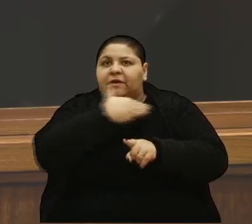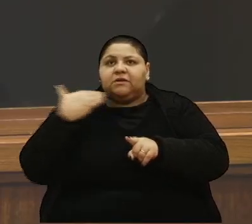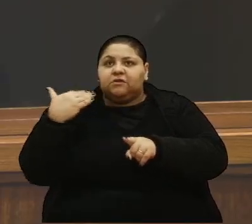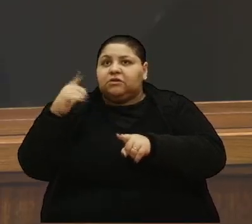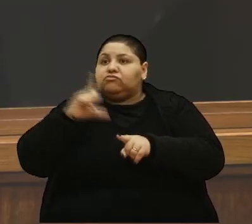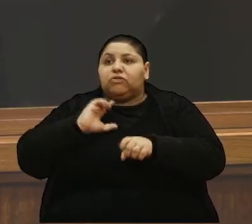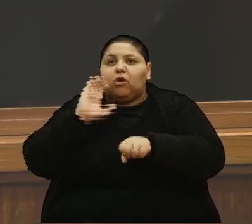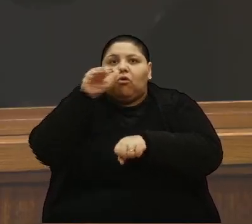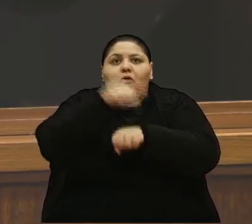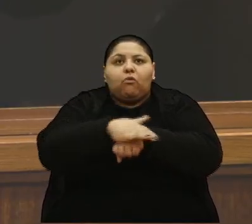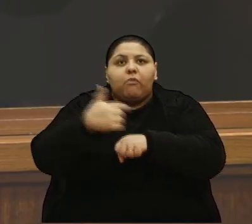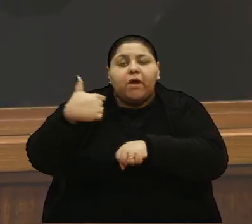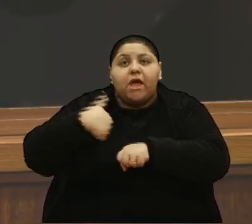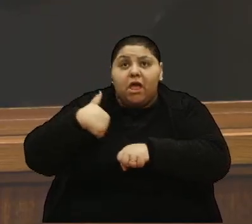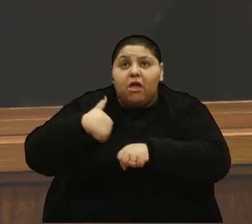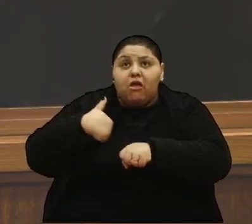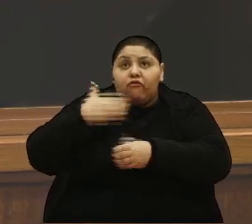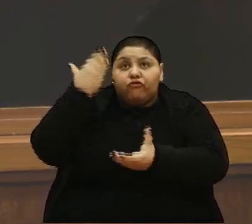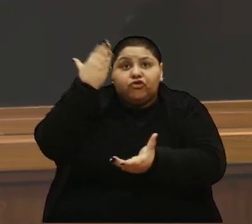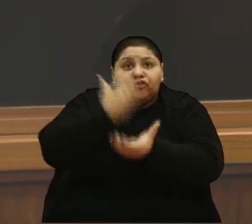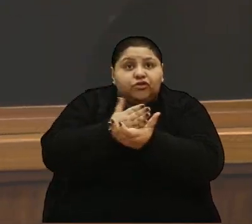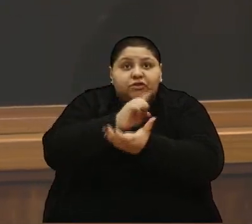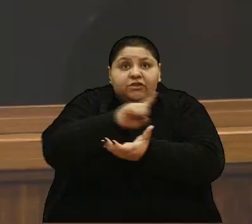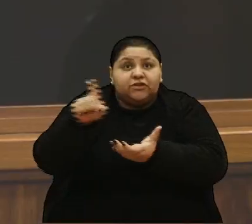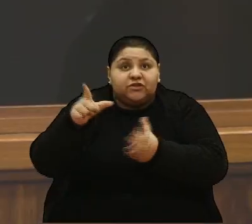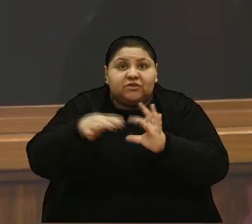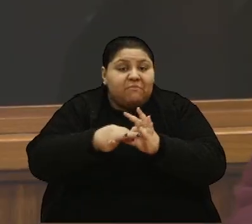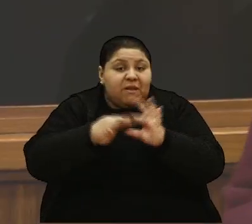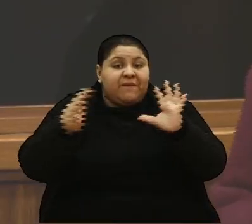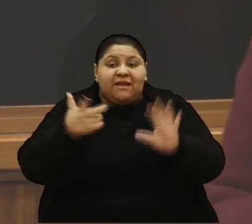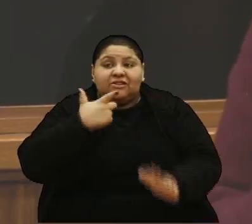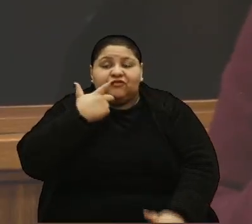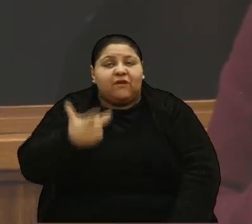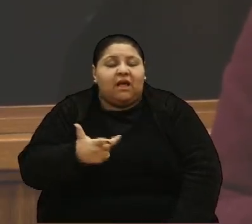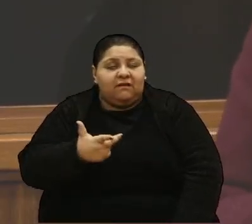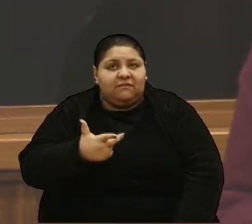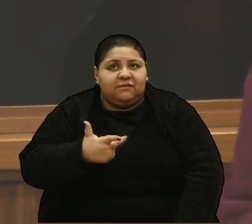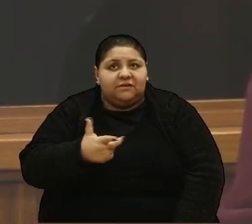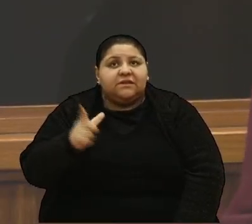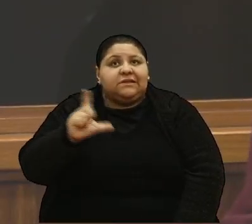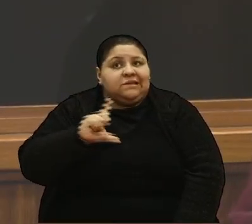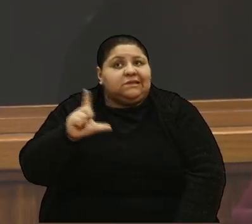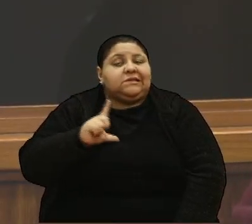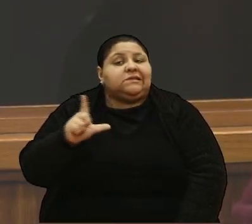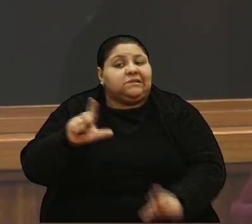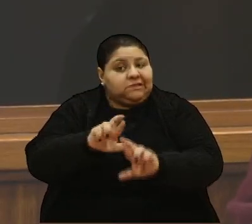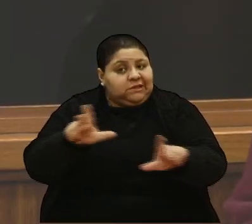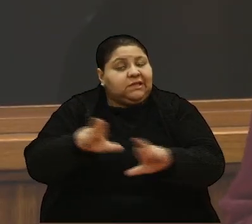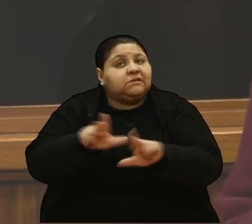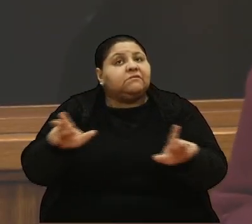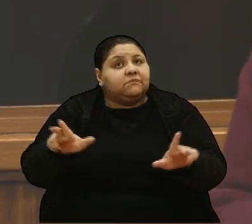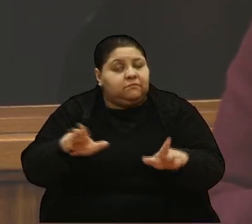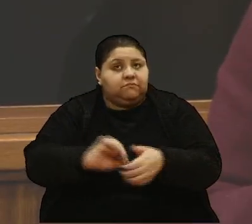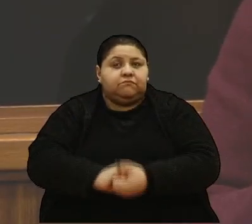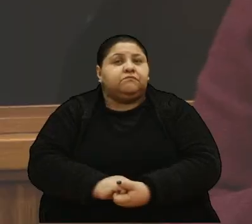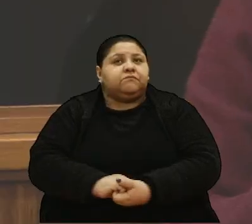tenho culpa, eu vou ser processada. Isso não é minha liberdade de expressão. Então, tem que ser bem diferenciado isso.